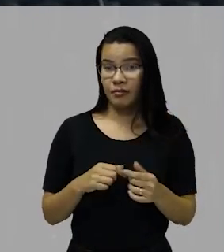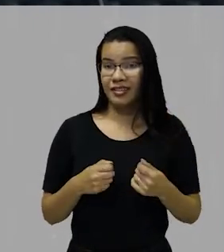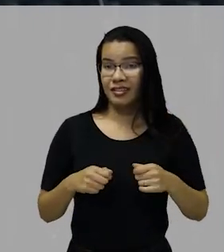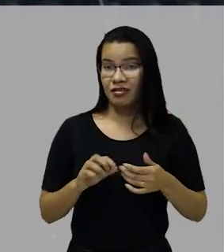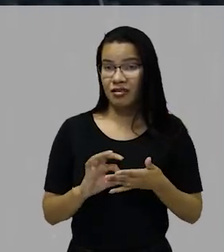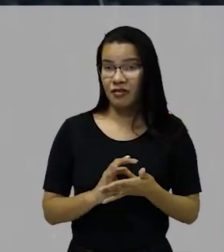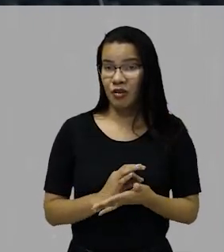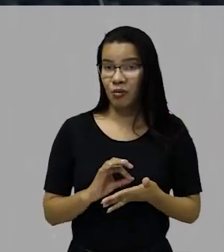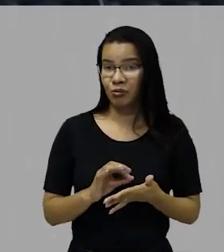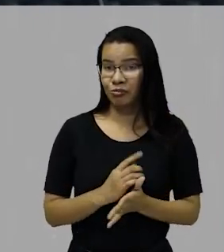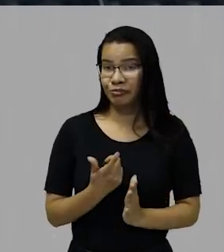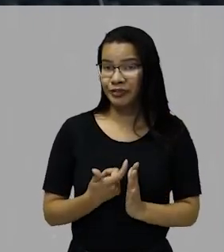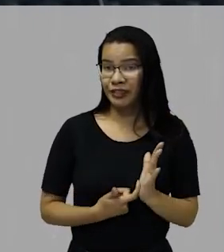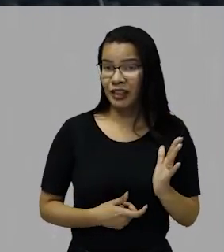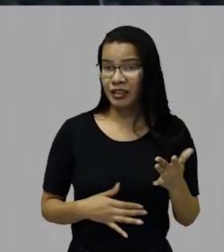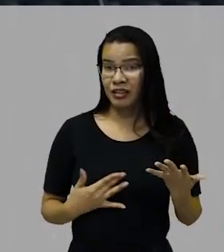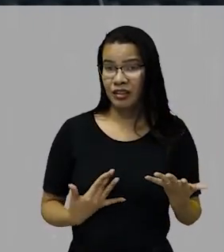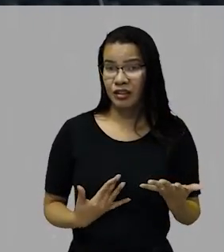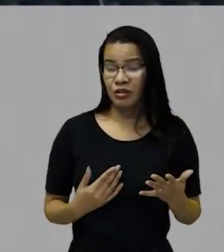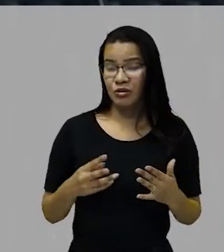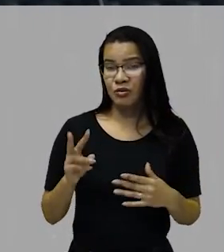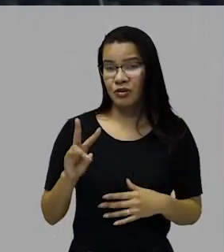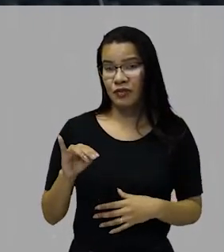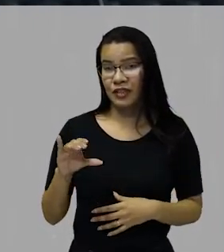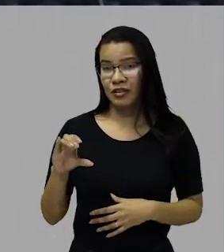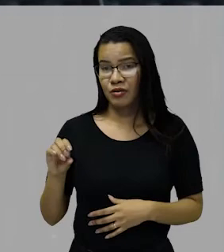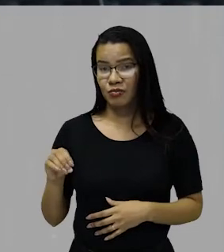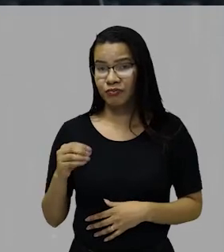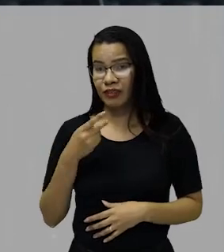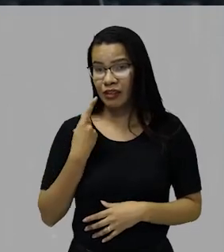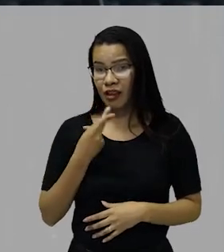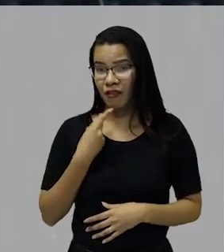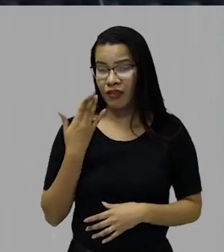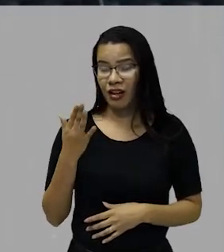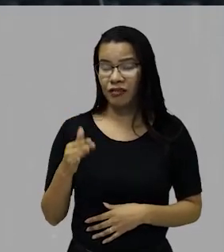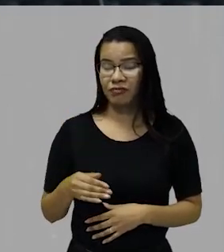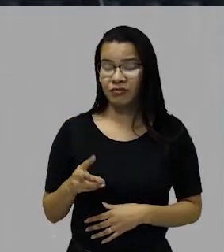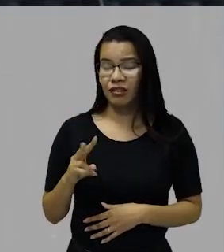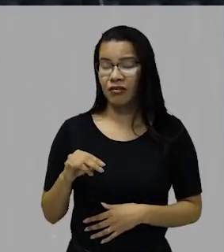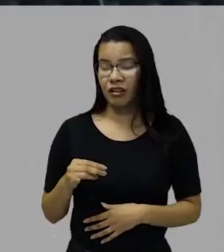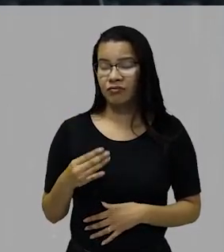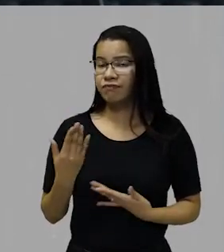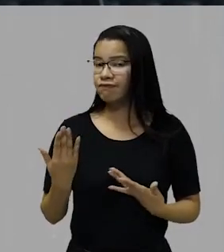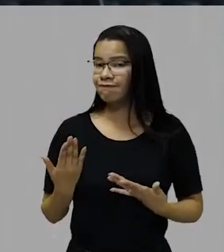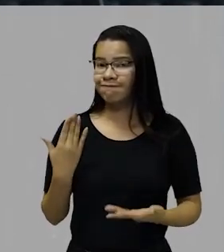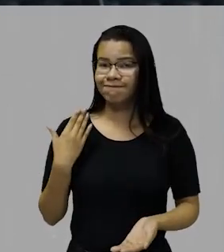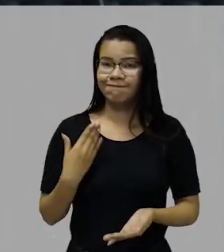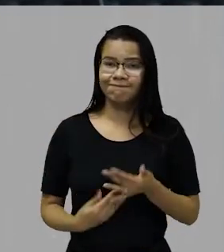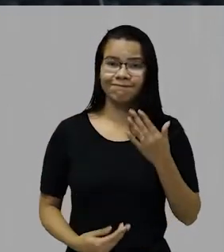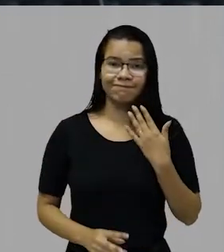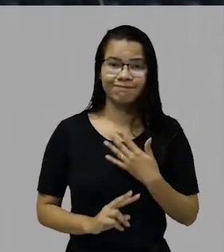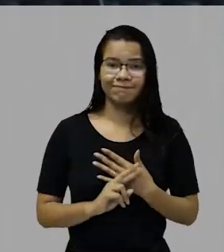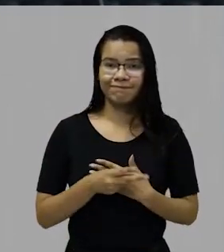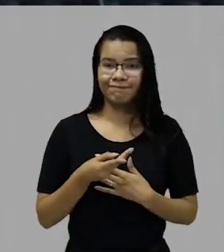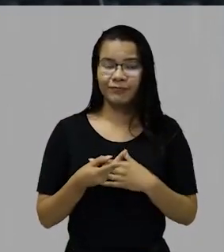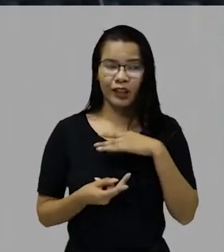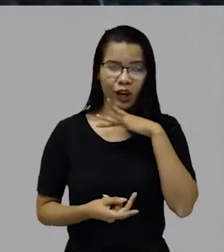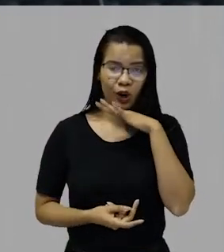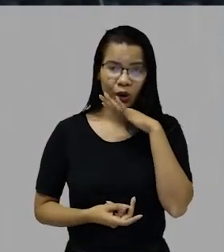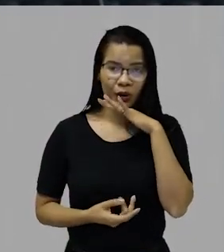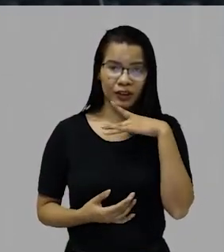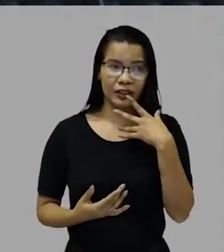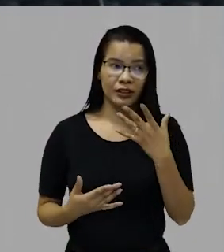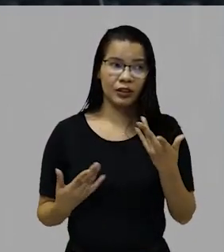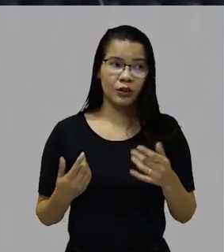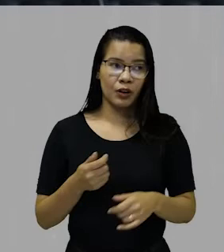escrever um texto formal e esses vícios presentes na fala vão automaticamente se fazer presente numa redação.